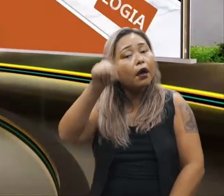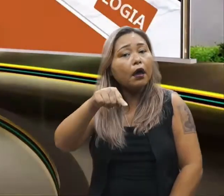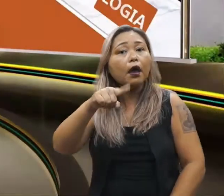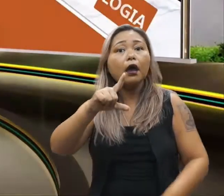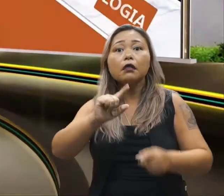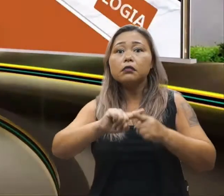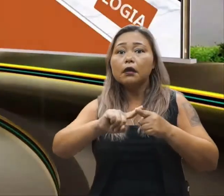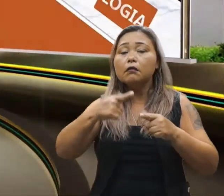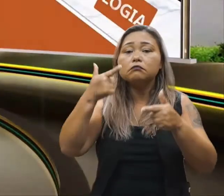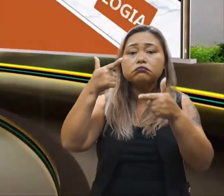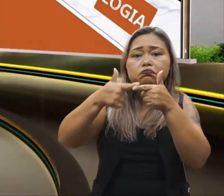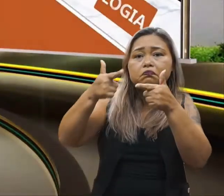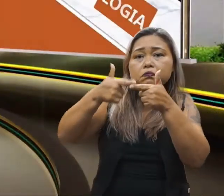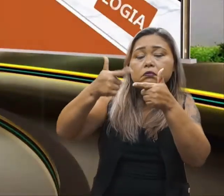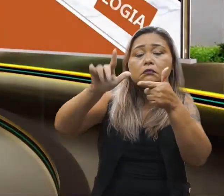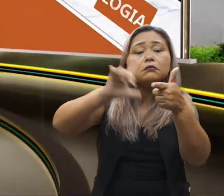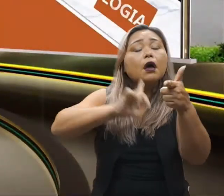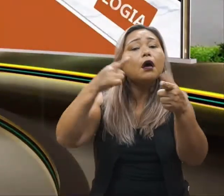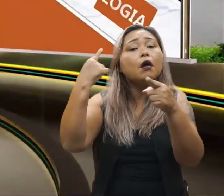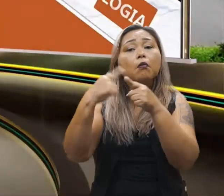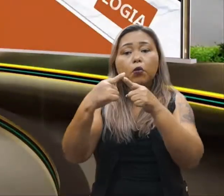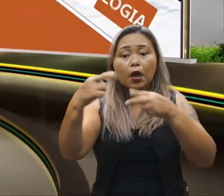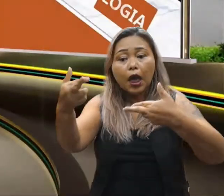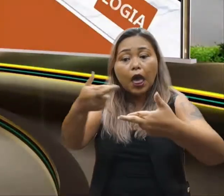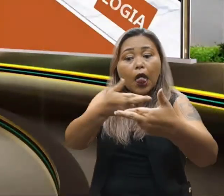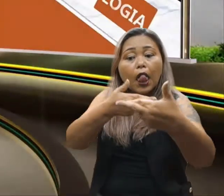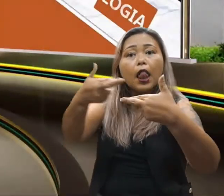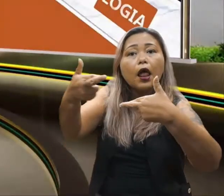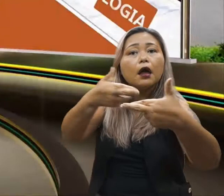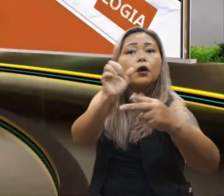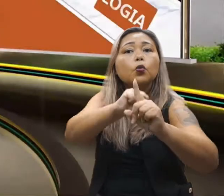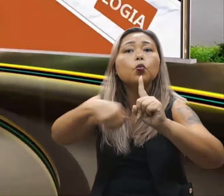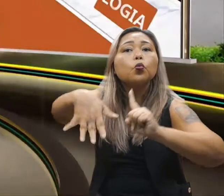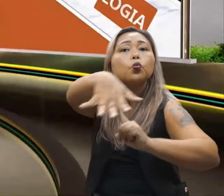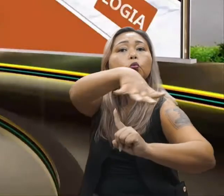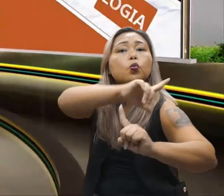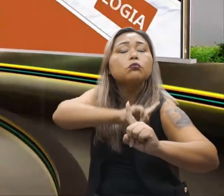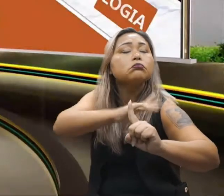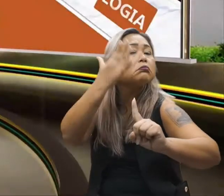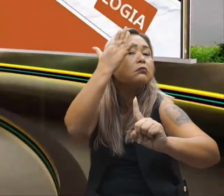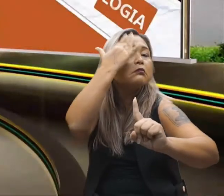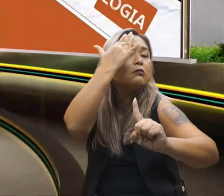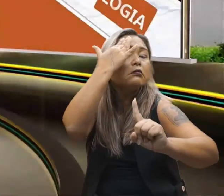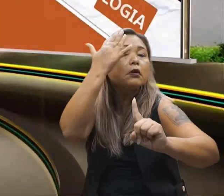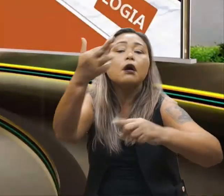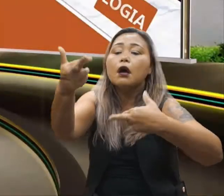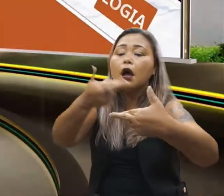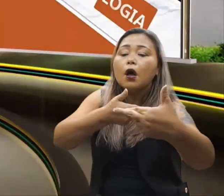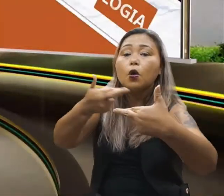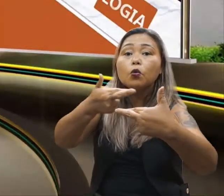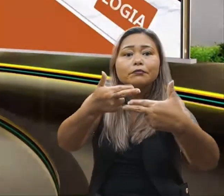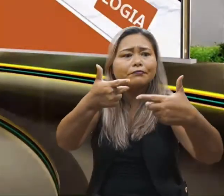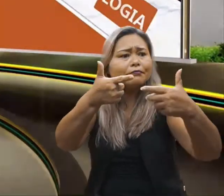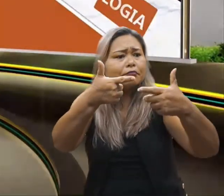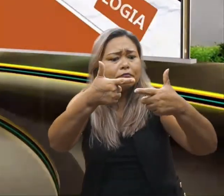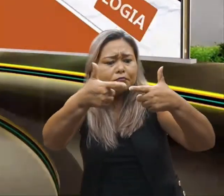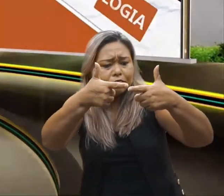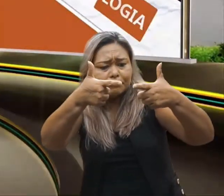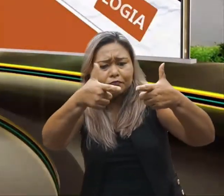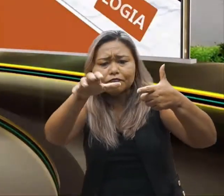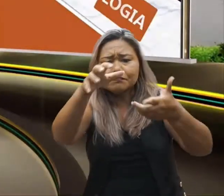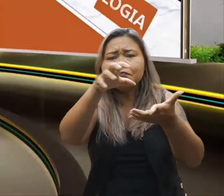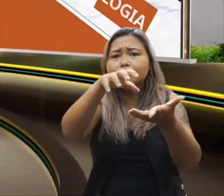polêmica. Por quê? Porque as relações sociais, como vocês bem sabem, são relações de conflito em muitos aspectos,